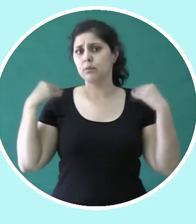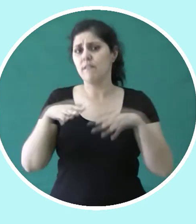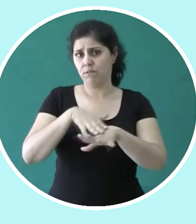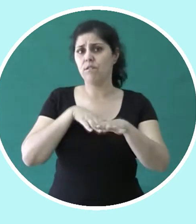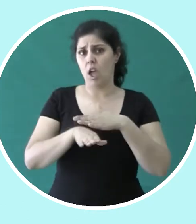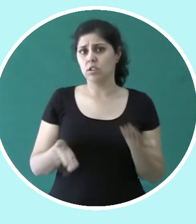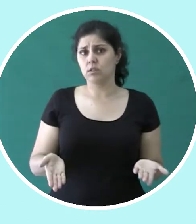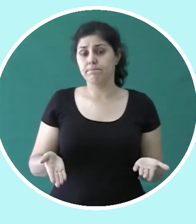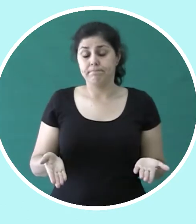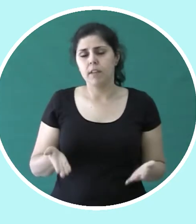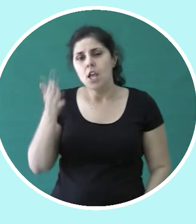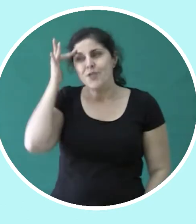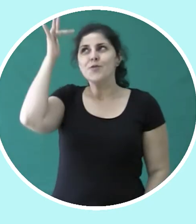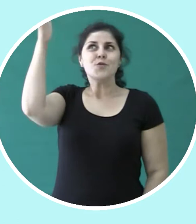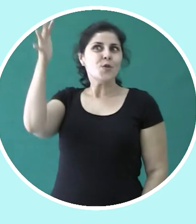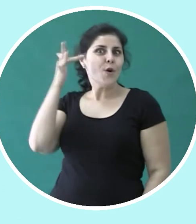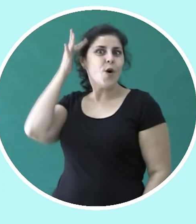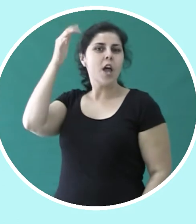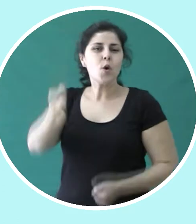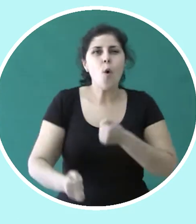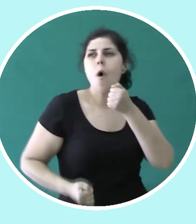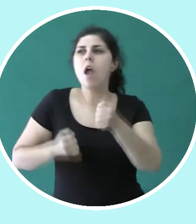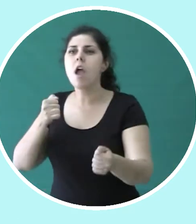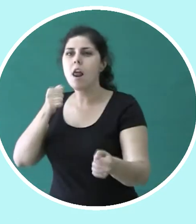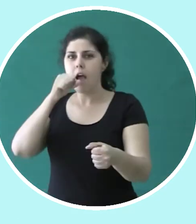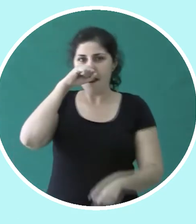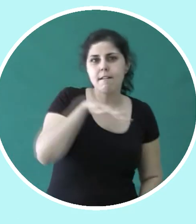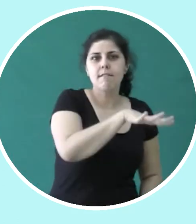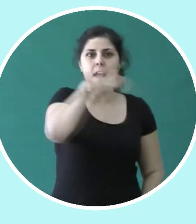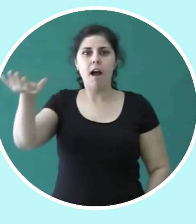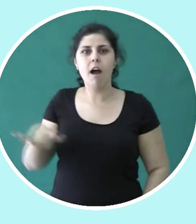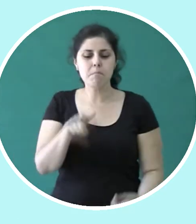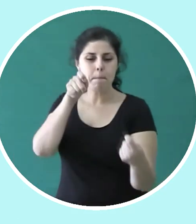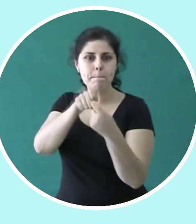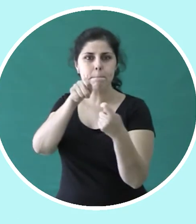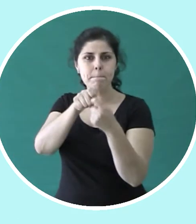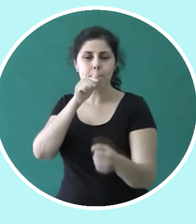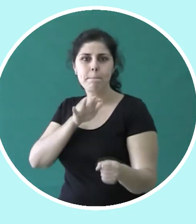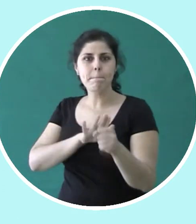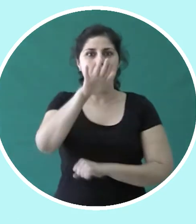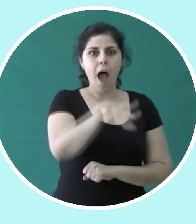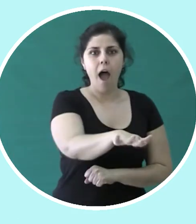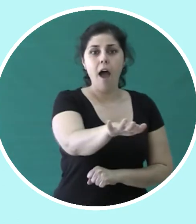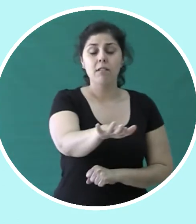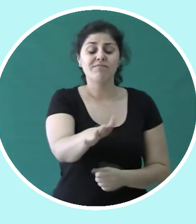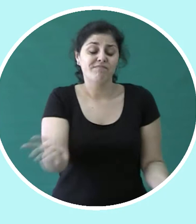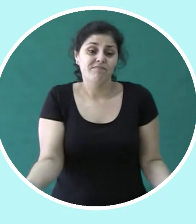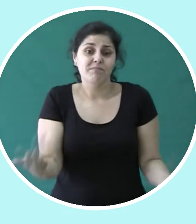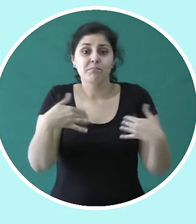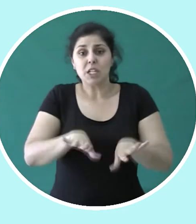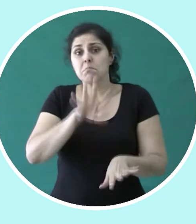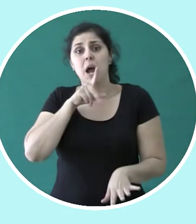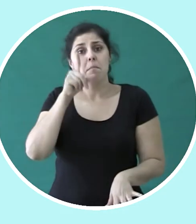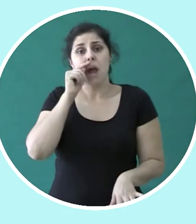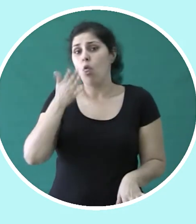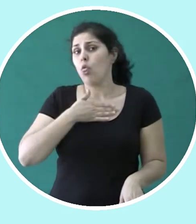ginástica. Sonhava poder correr pelos campos ou pela beira-mar. Como os seus pais